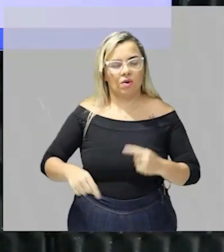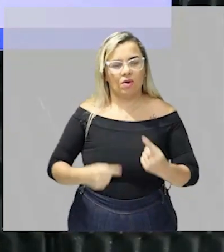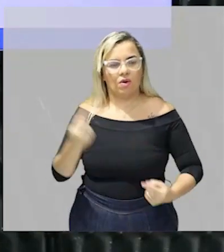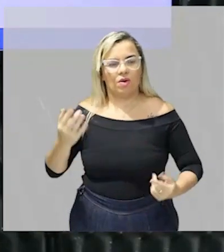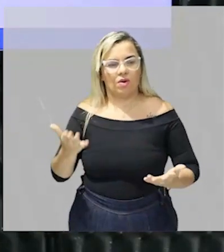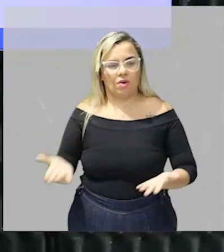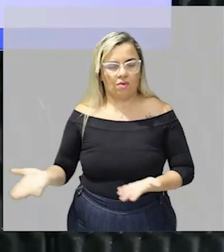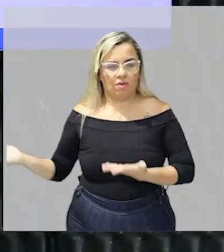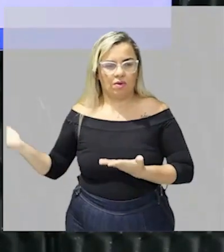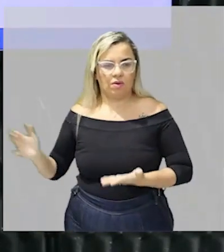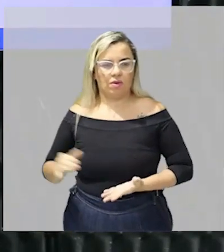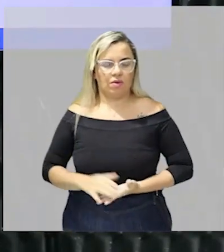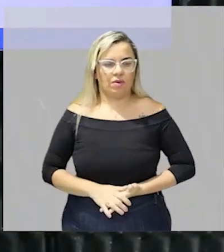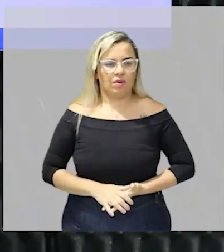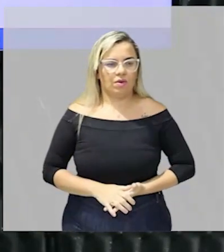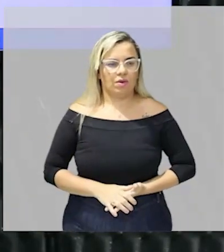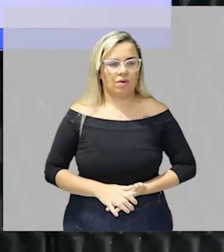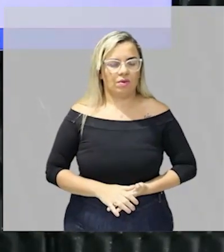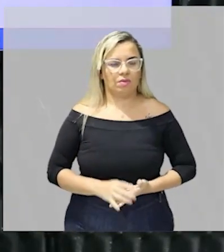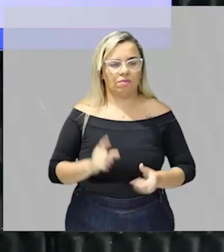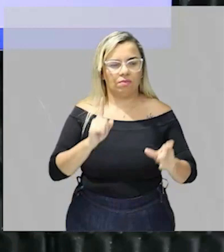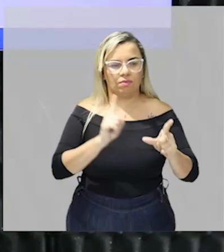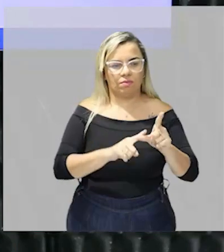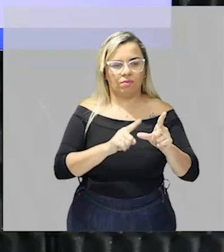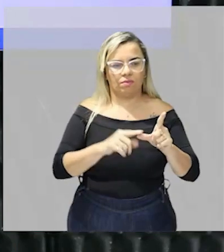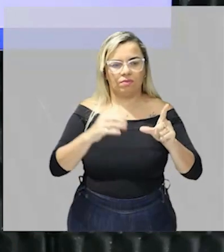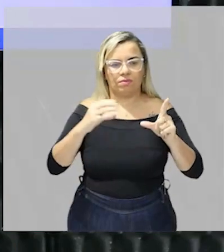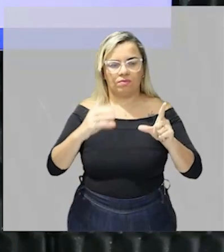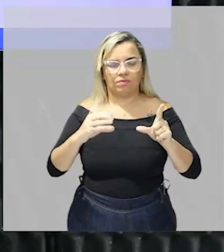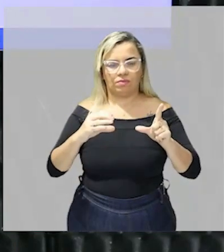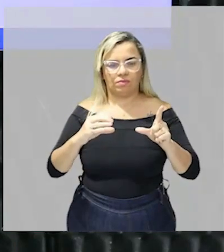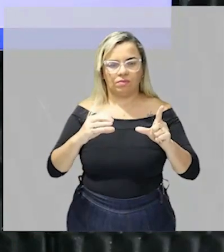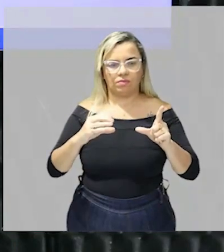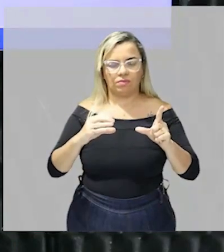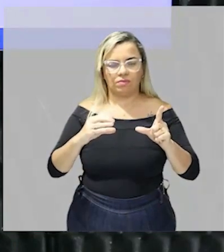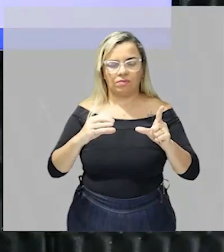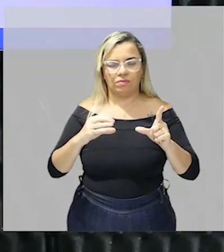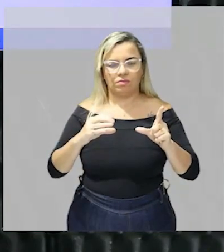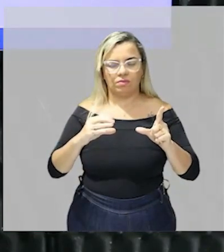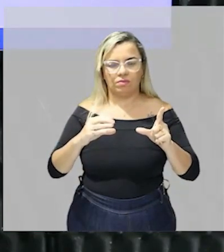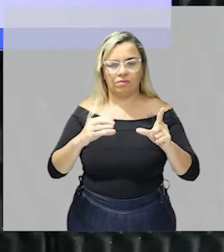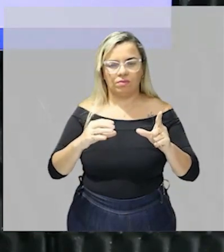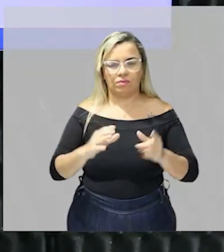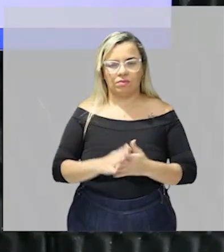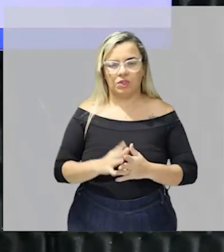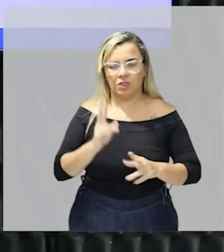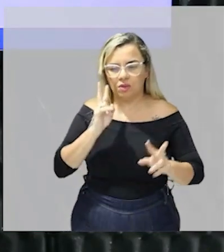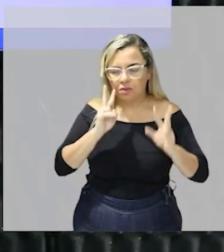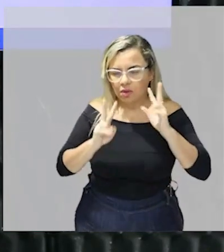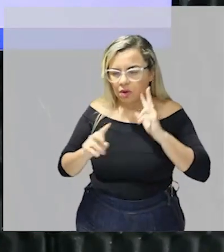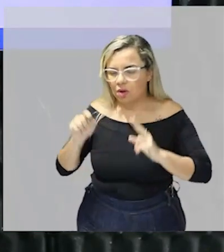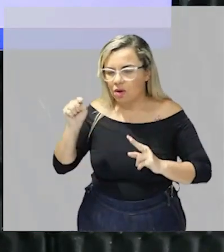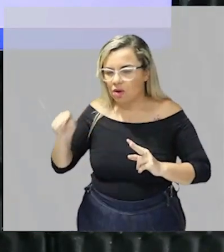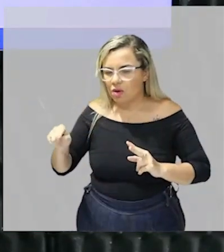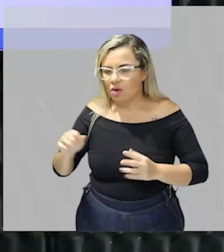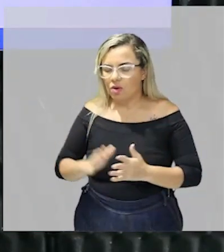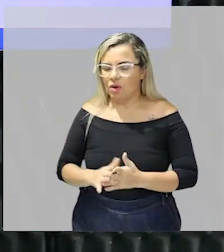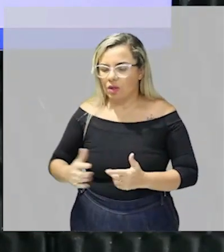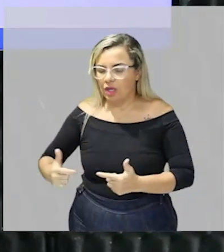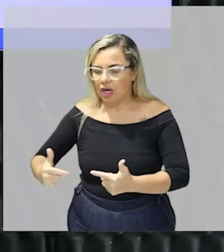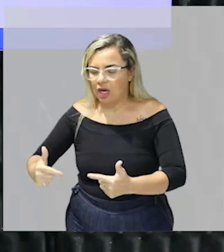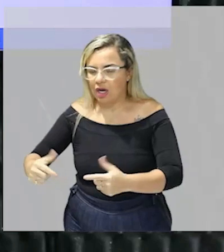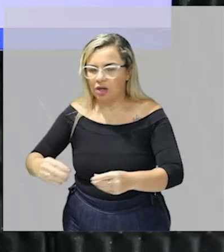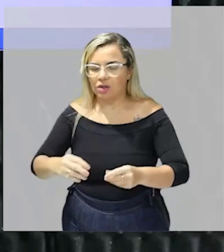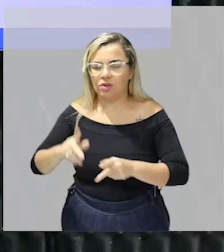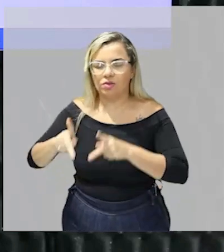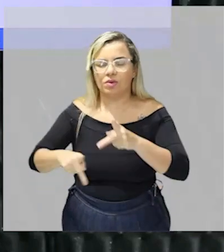qual foi? Letra o quê? Letra C, de casa. Explorar as rivalidades existentes entre os